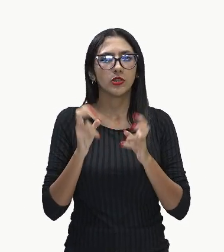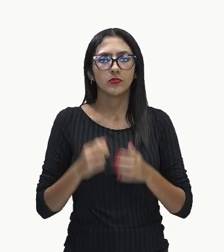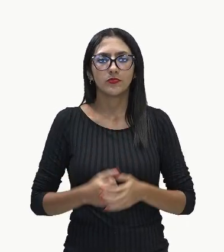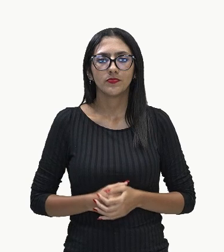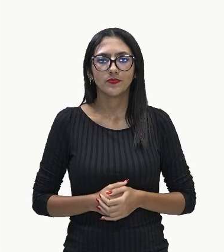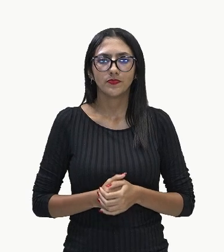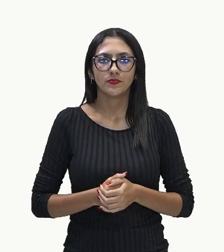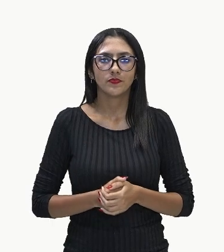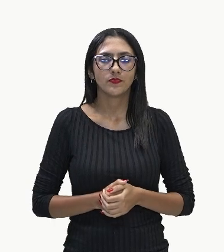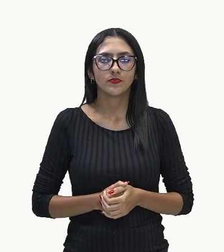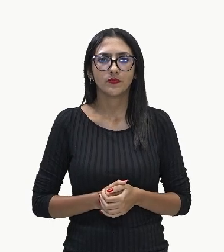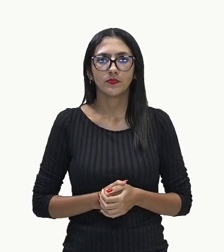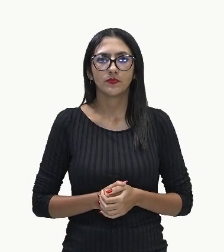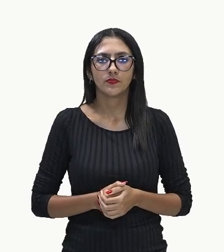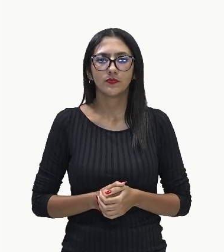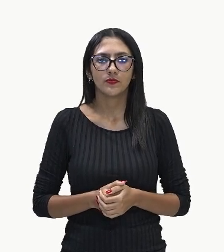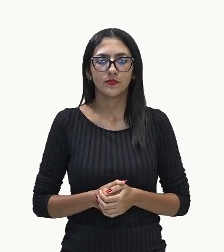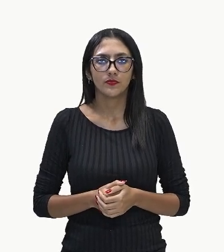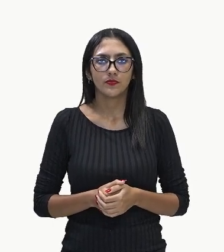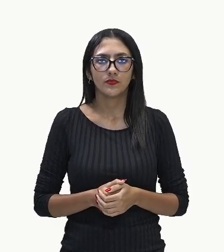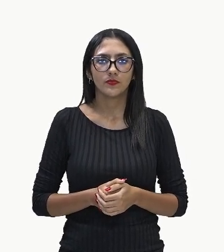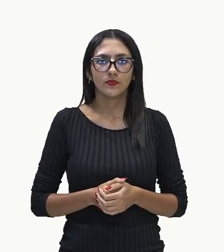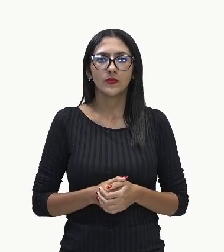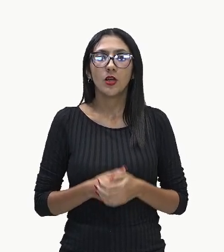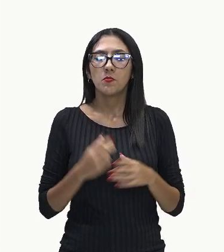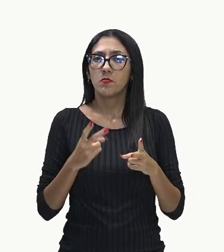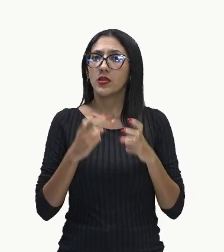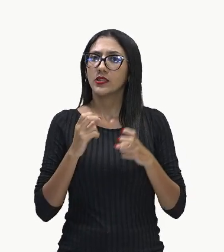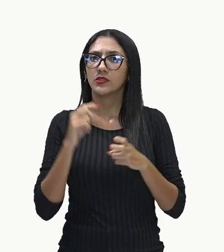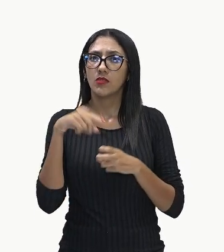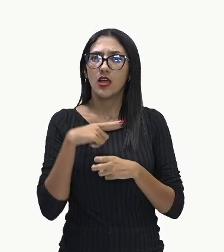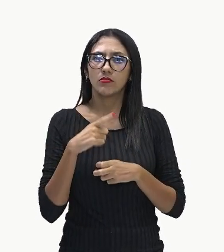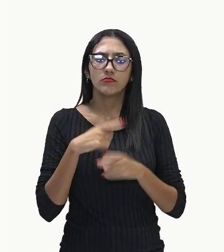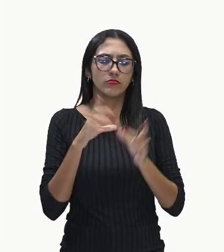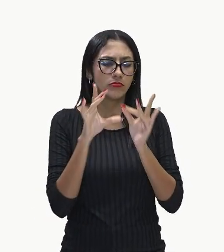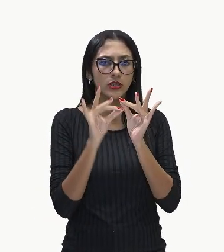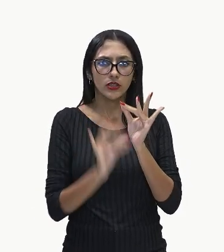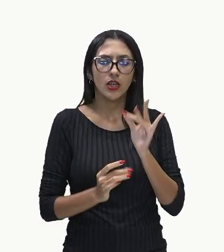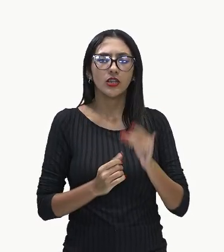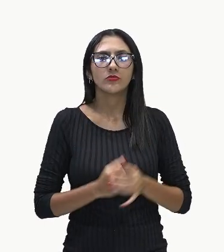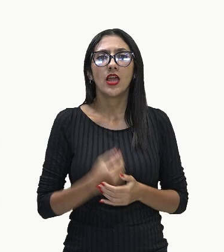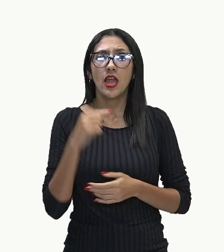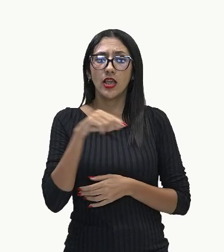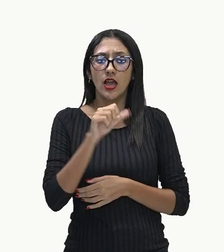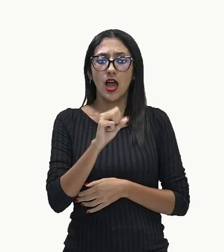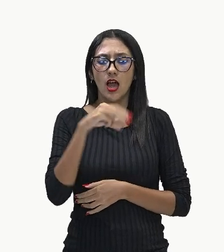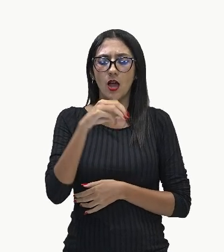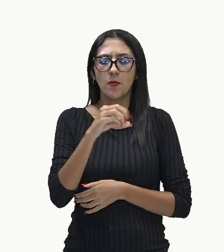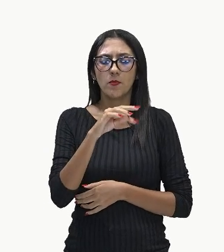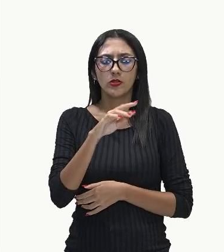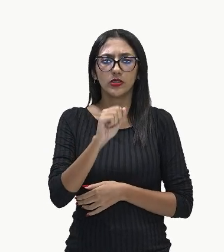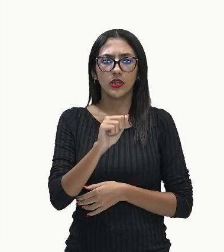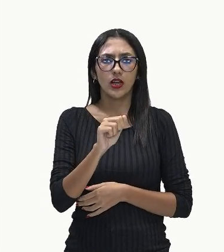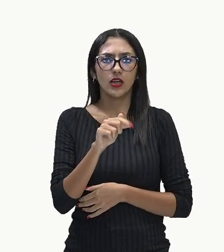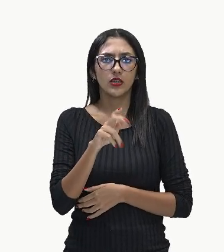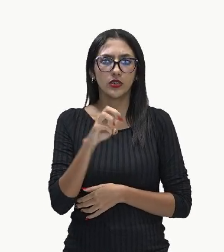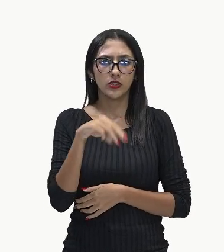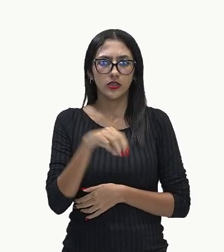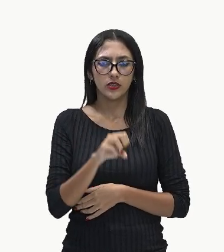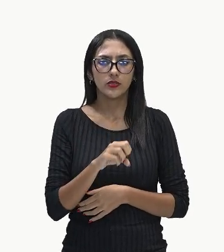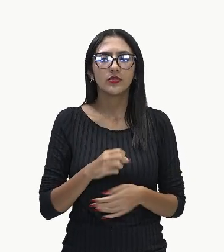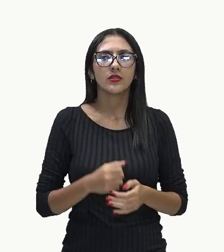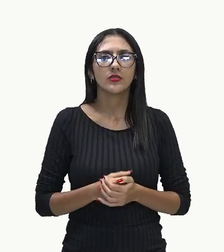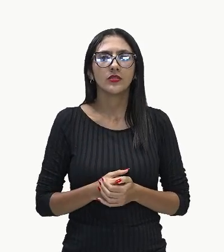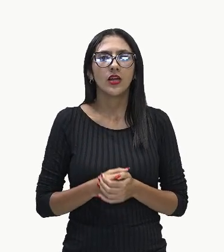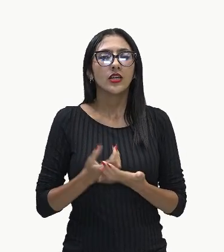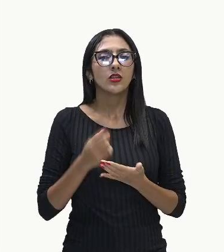olha aí, observe esse pequeno detalhe, tá? A amostragem, ela tem que garantir que a escolha